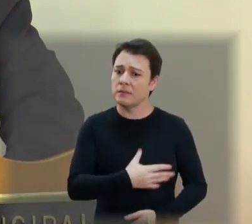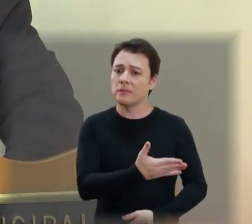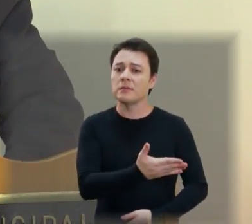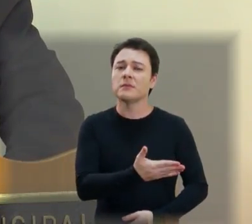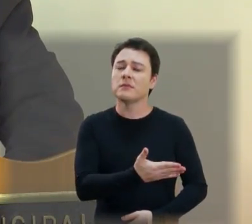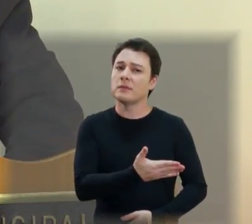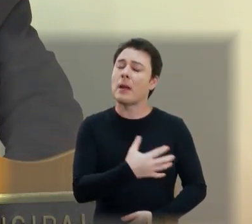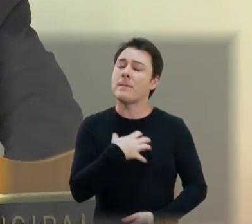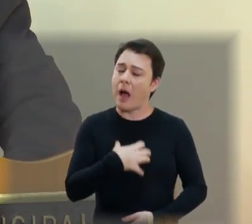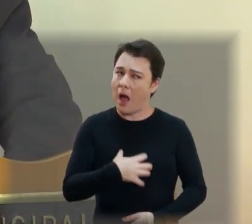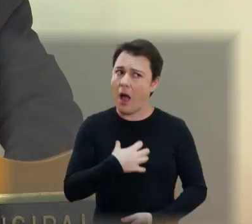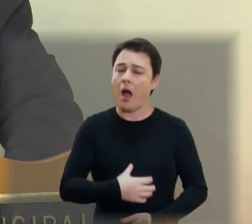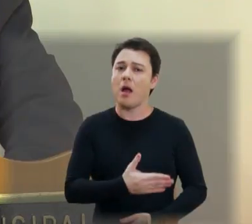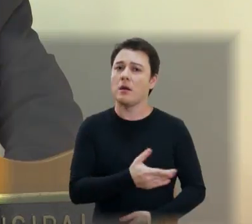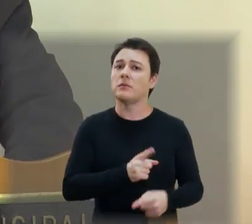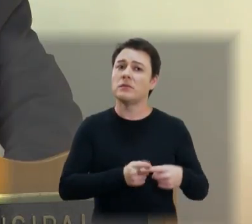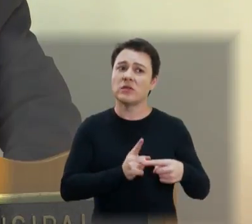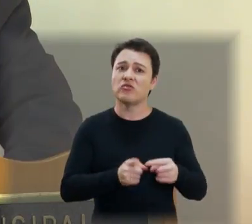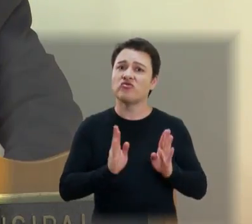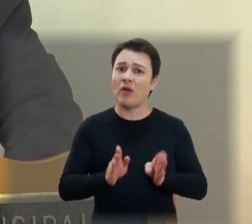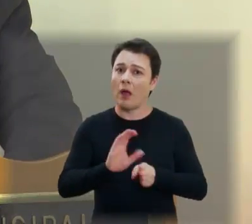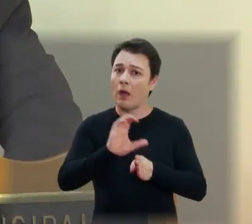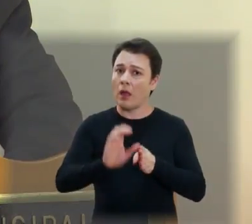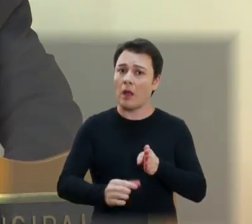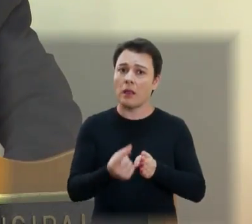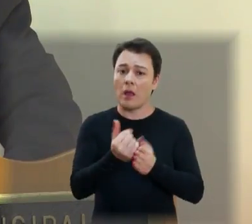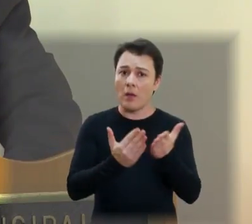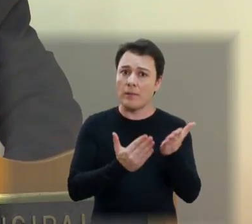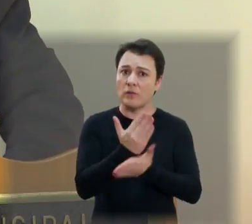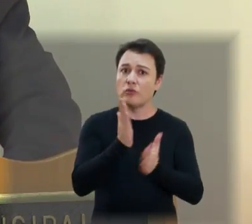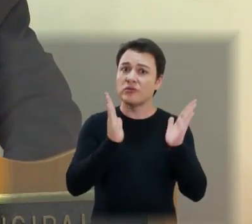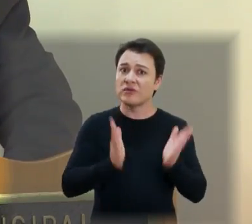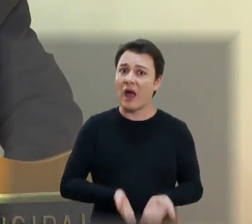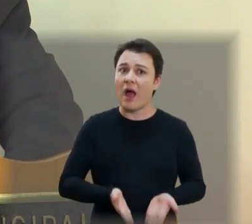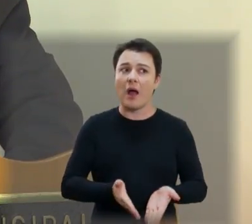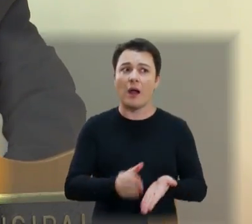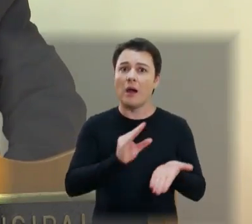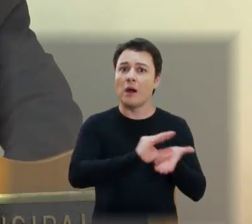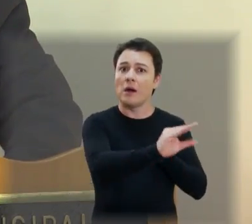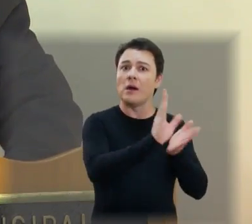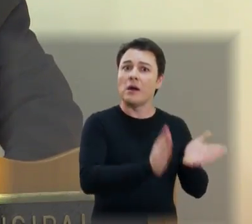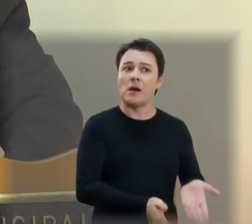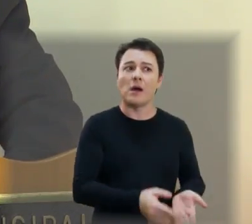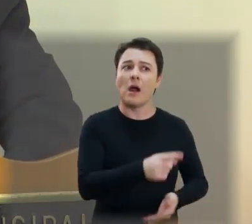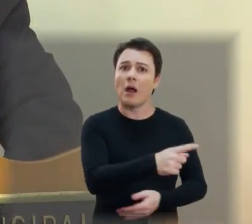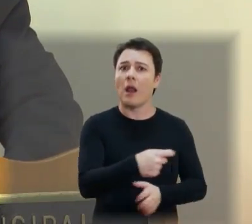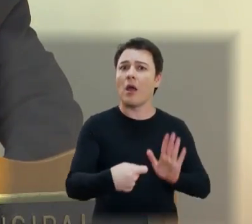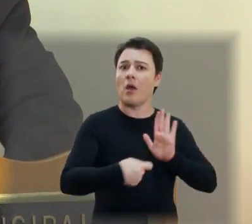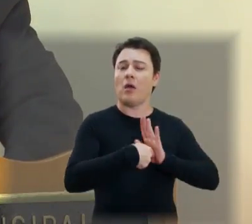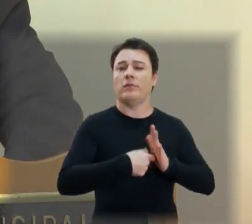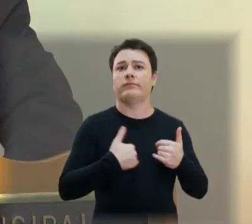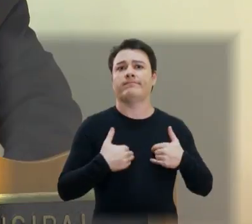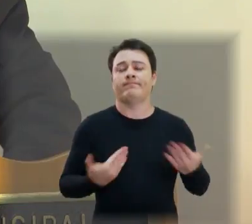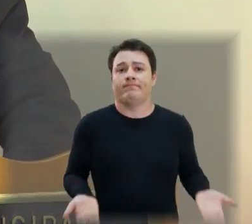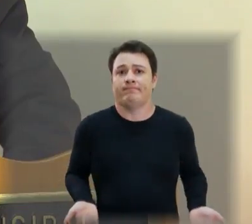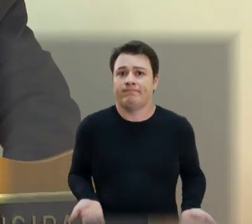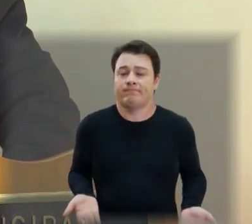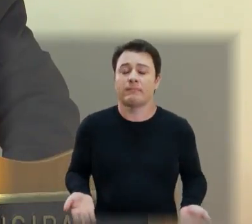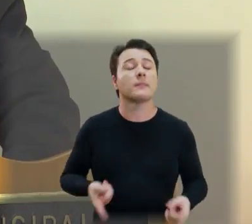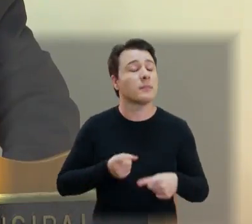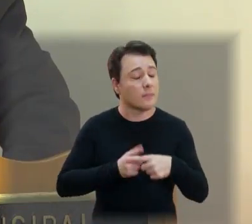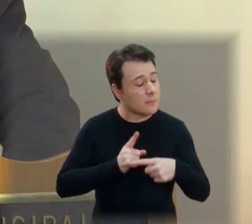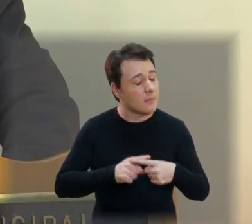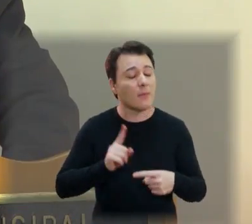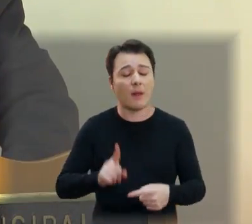se já passou o dinheiro aqui, já passou o projeto aqui e não chega lá, eles cobram muito da gente isso aí. É uma coisa que...